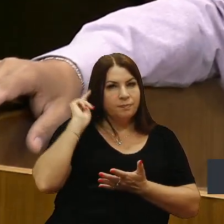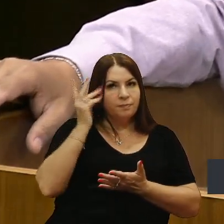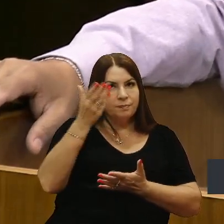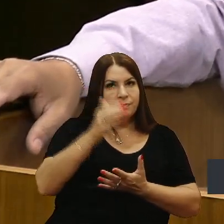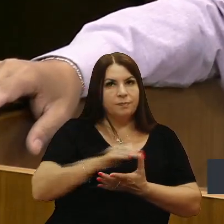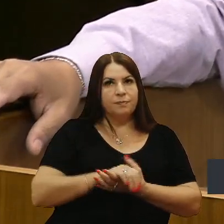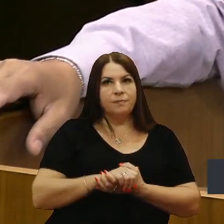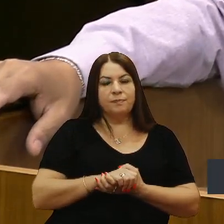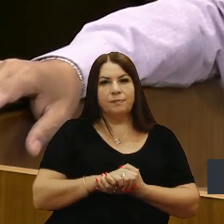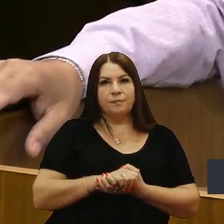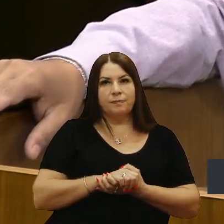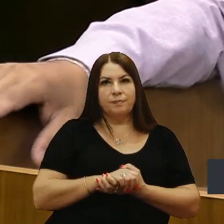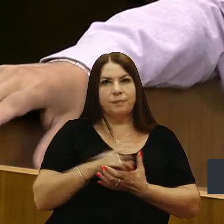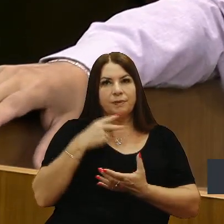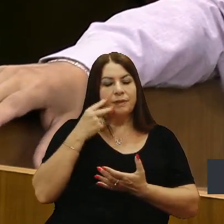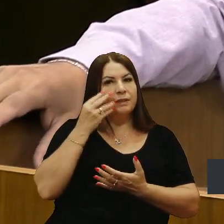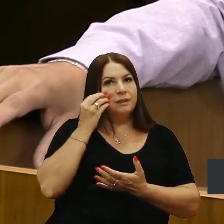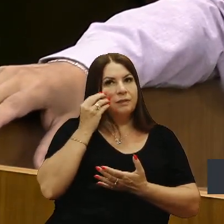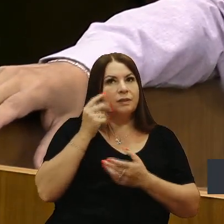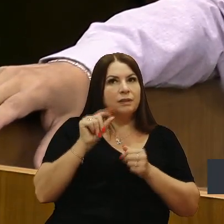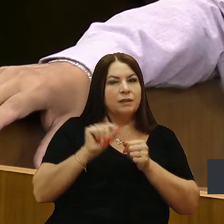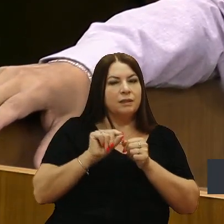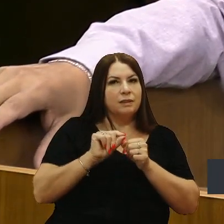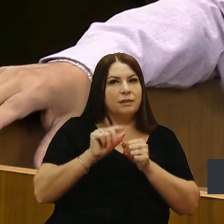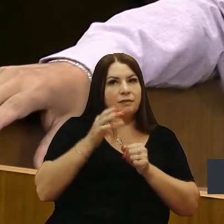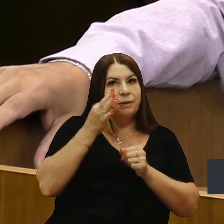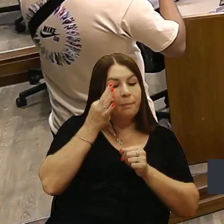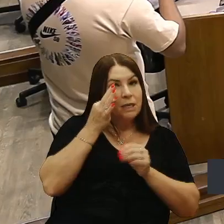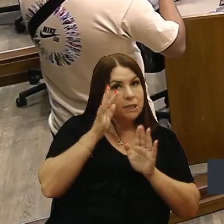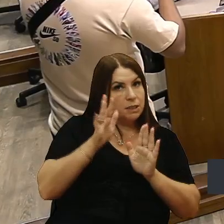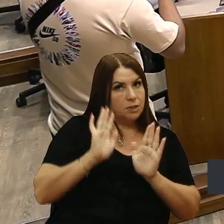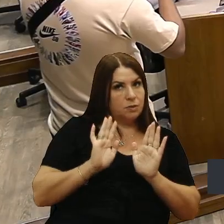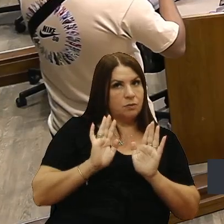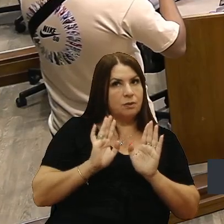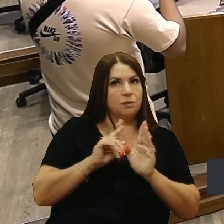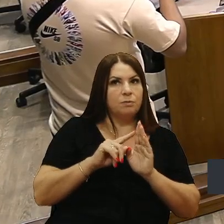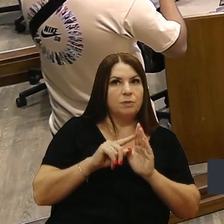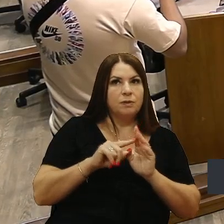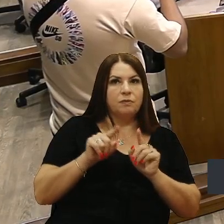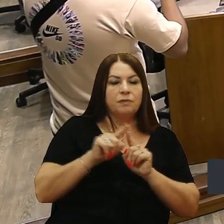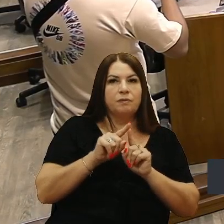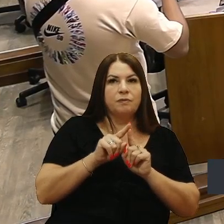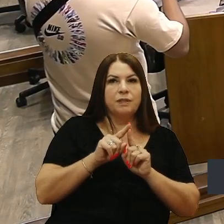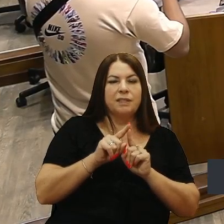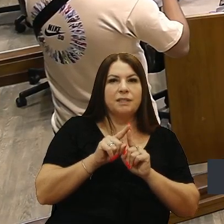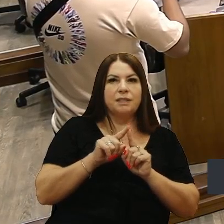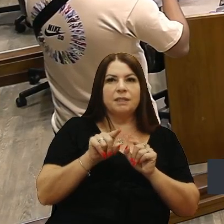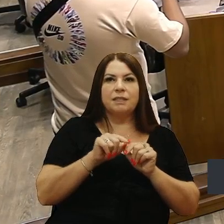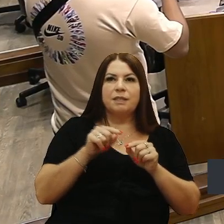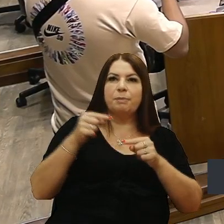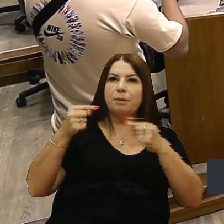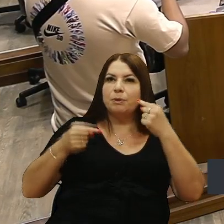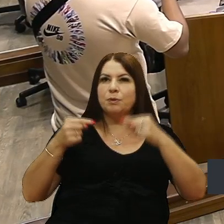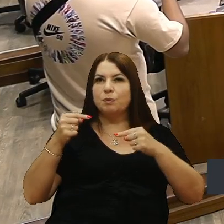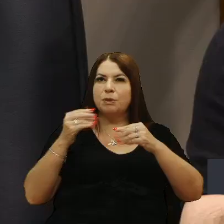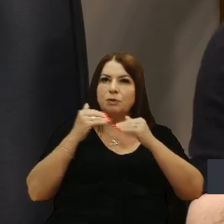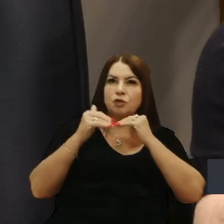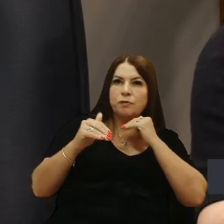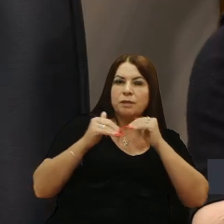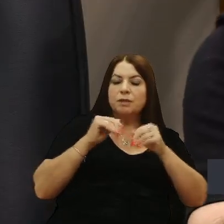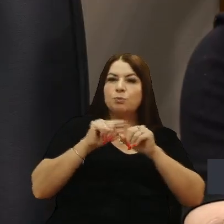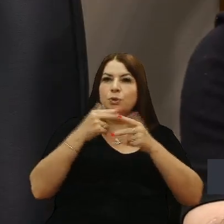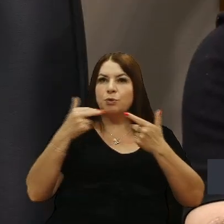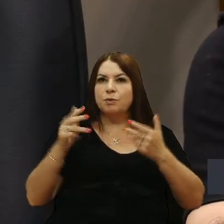parte. Vereador Jack, eu vou tentar me fazer presente para vir aqui, fazer um contraponto, né, que a gente diverge nessas